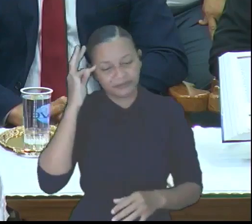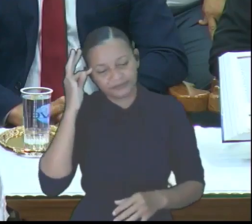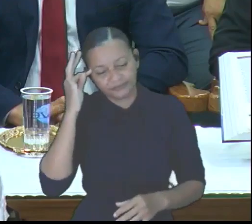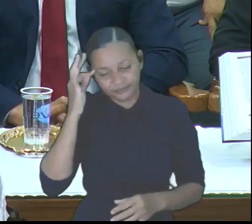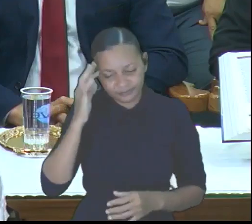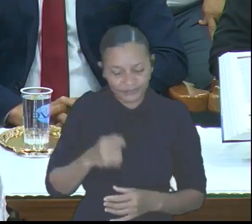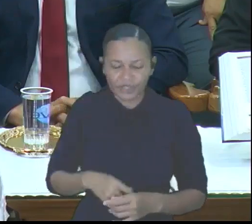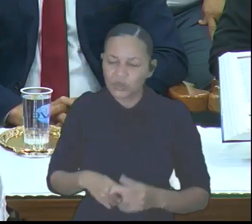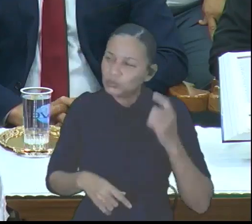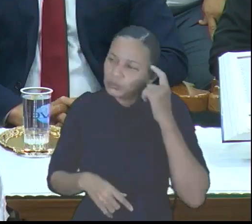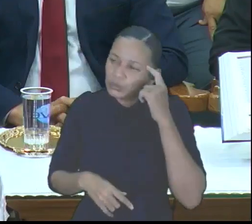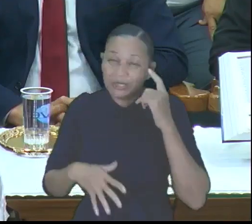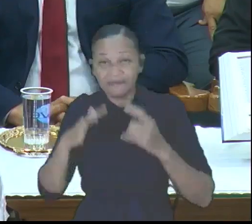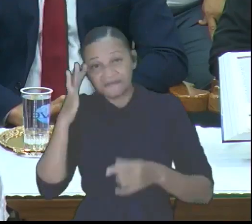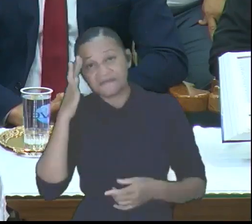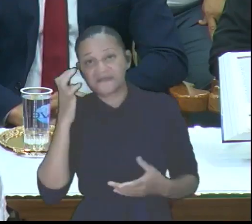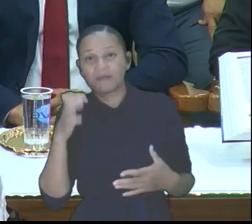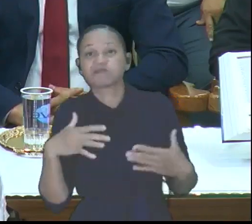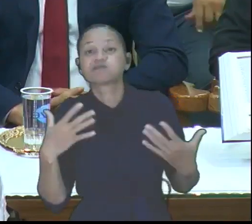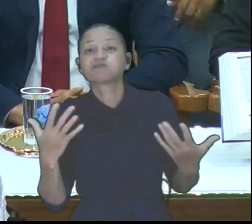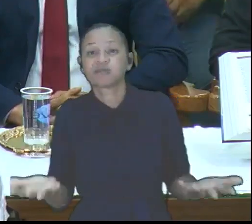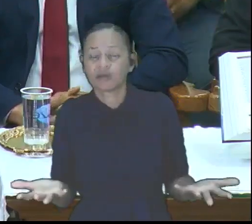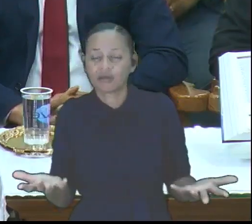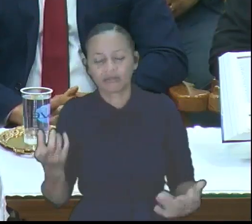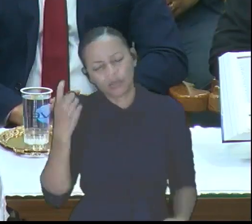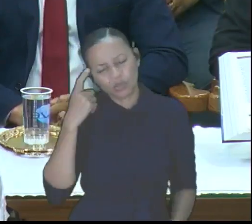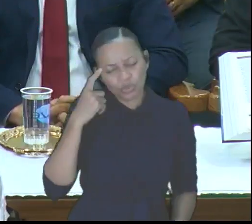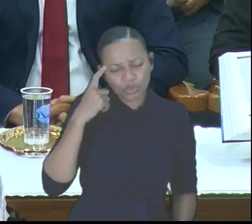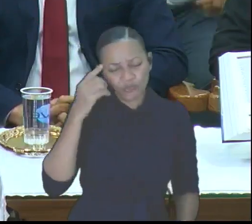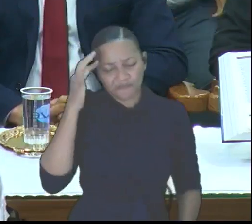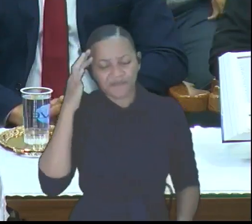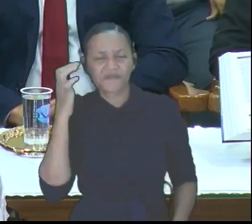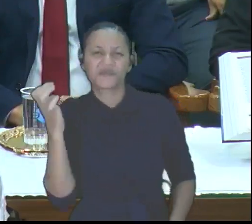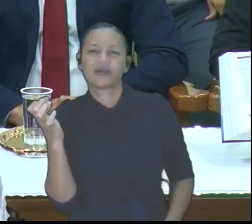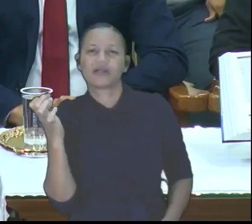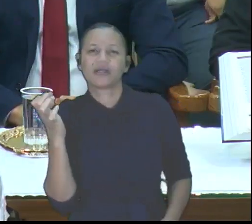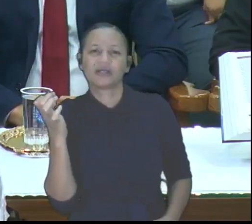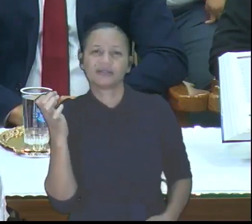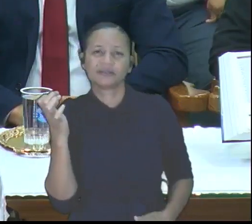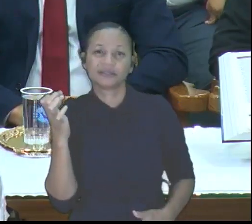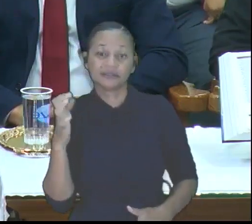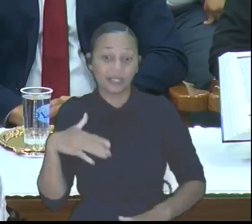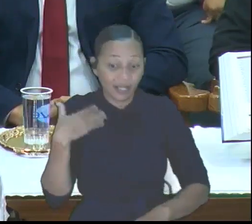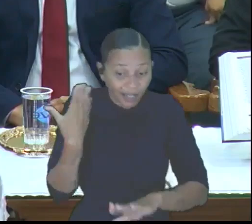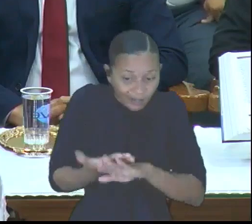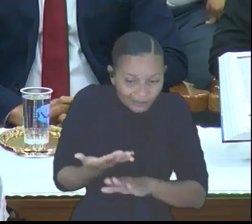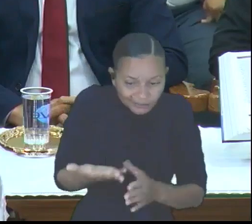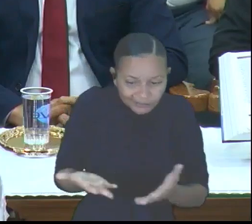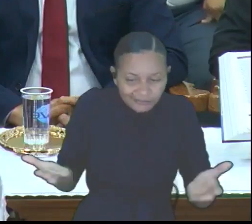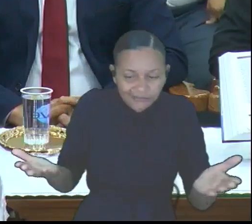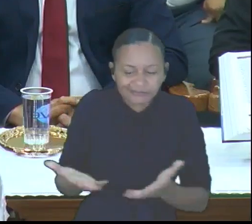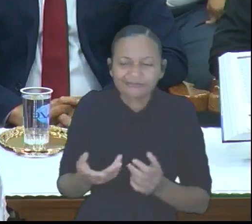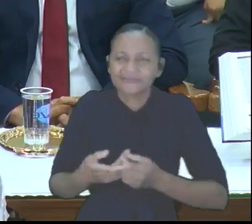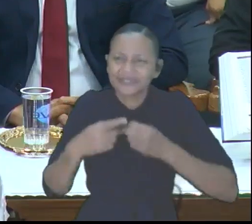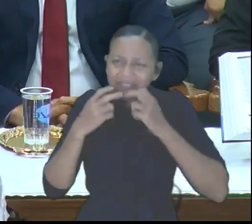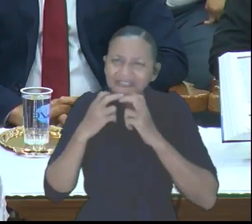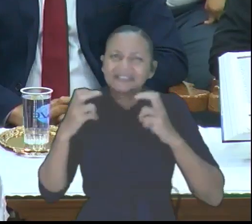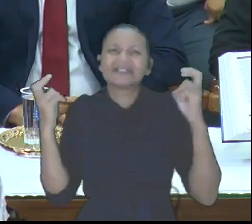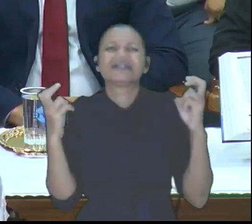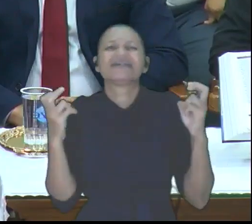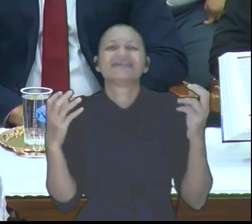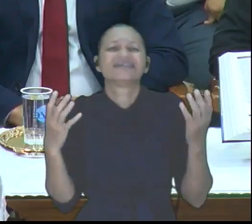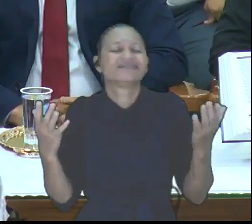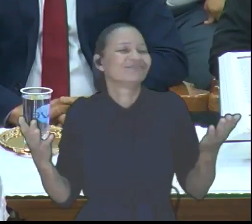Entre a dúvida e a fé. A dúvida e a fé. Até que finalmente ele exclama.